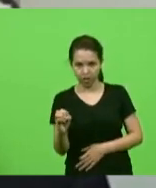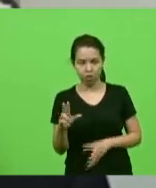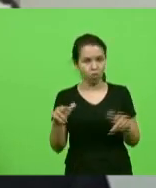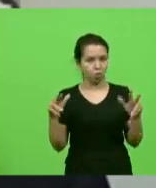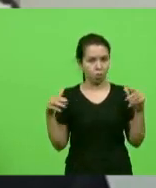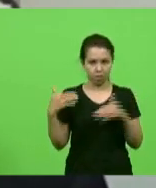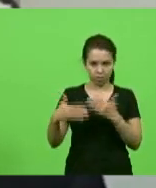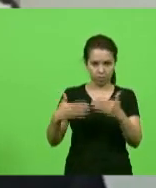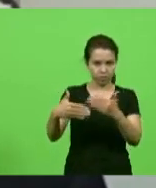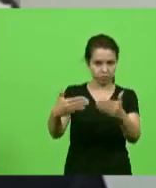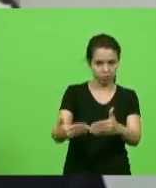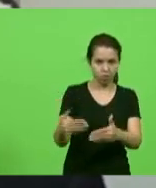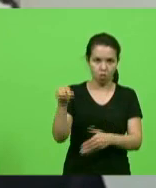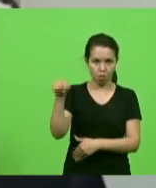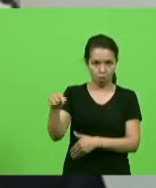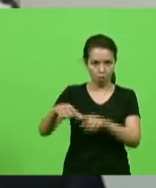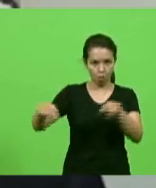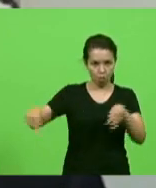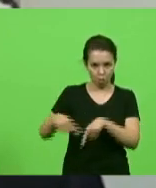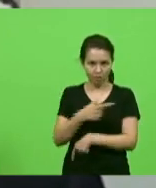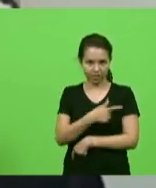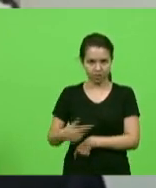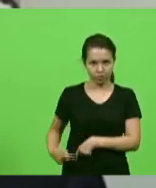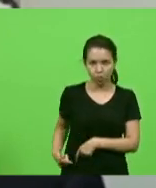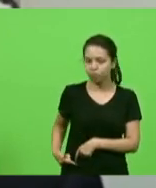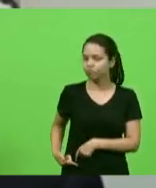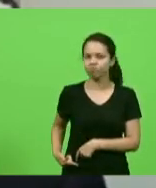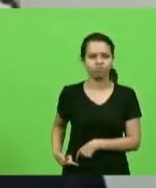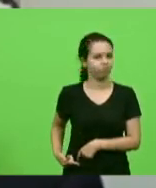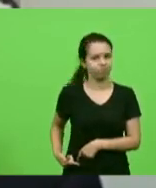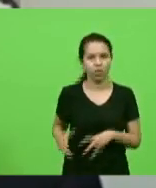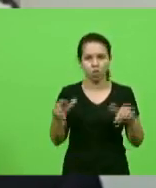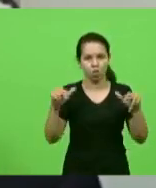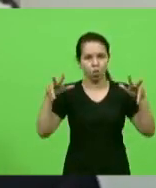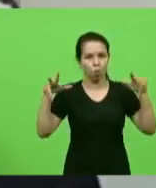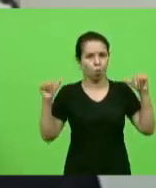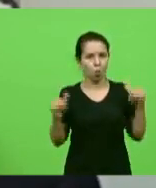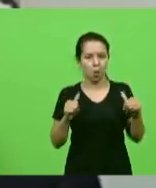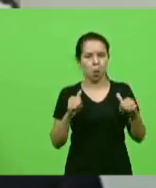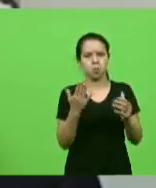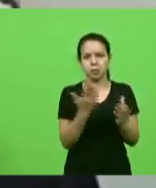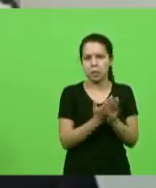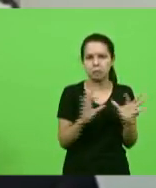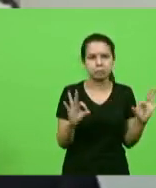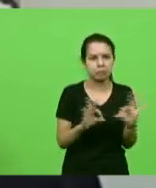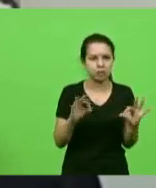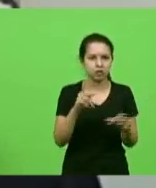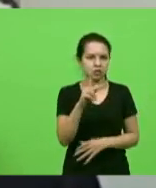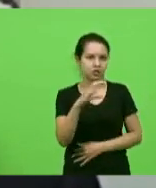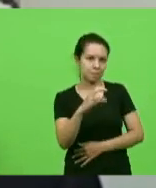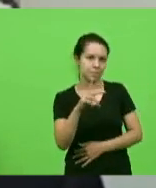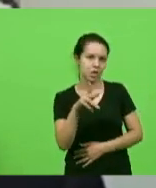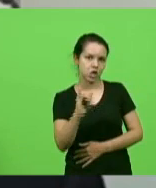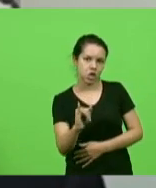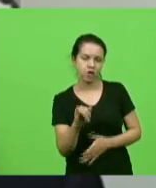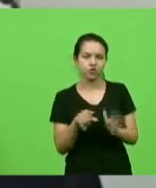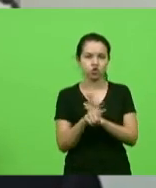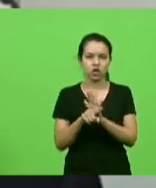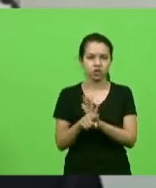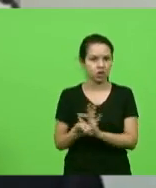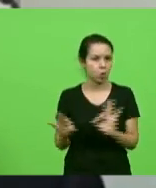do governador nunca passou pelo gabinete do governador nenhum processo CPI e de investigação